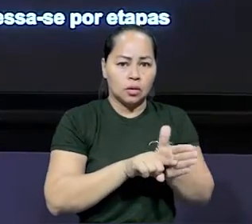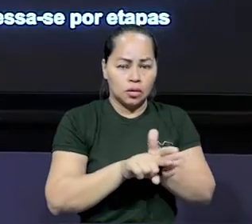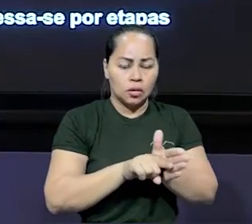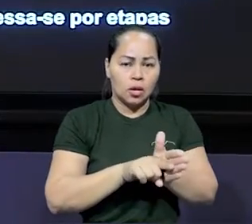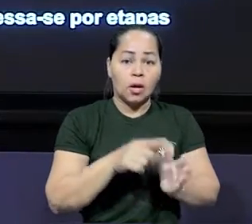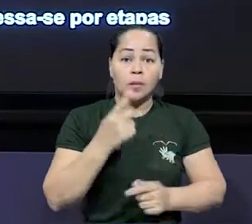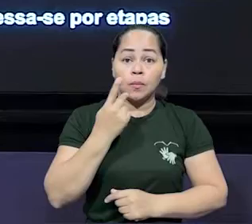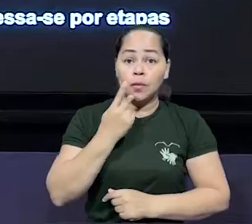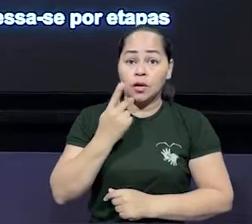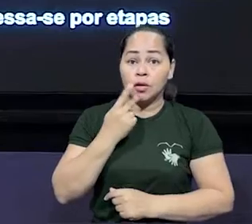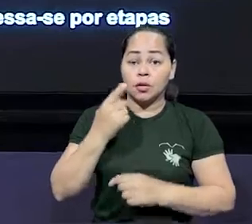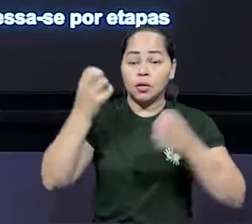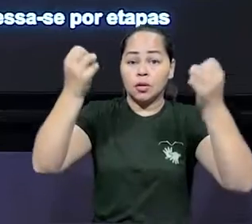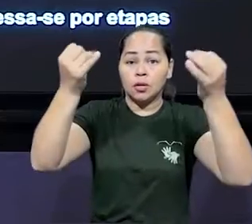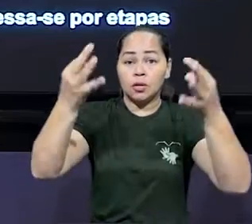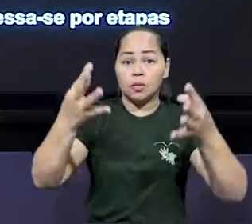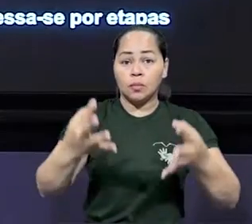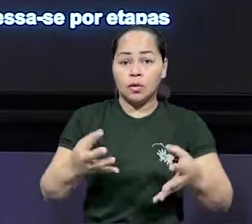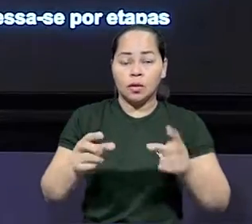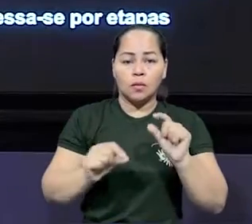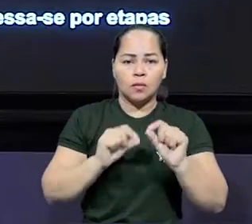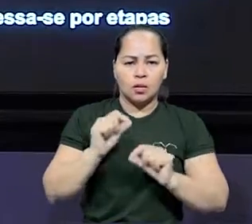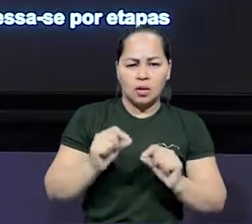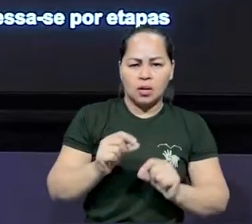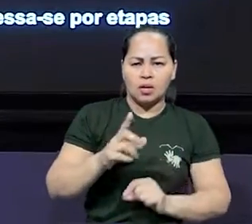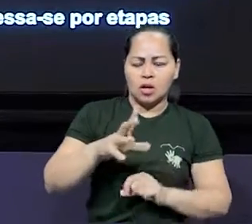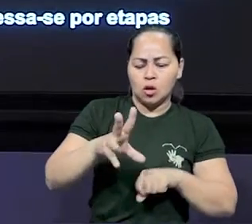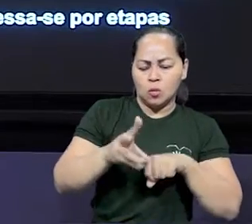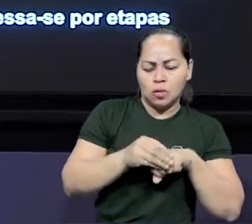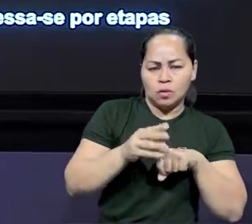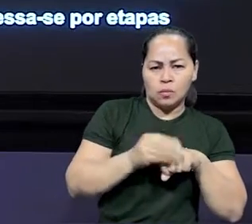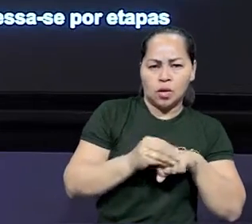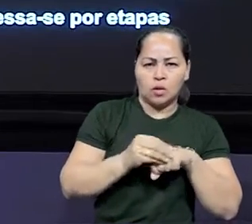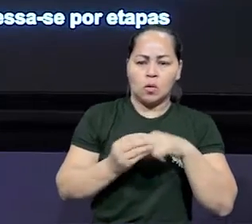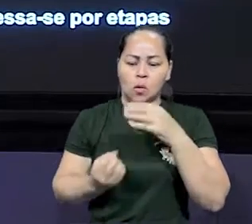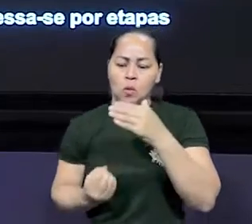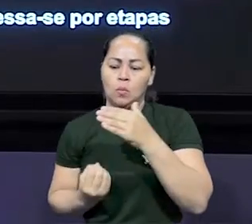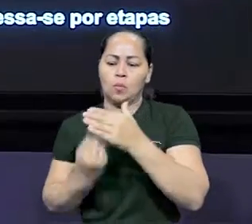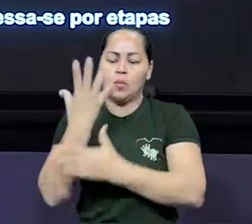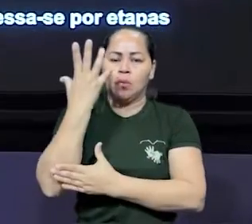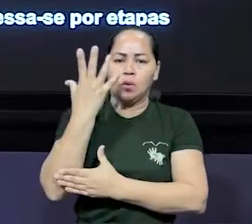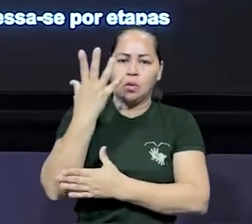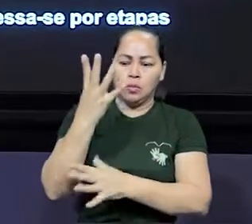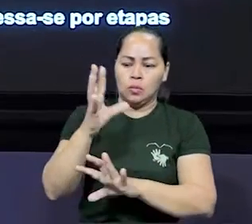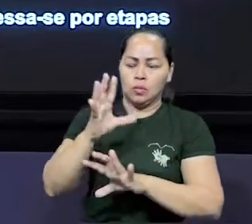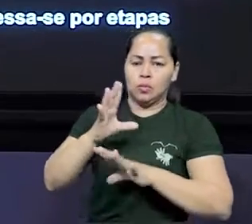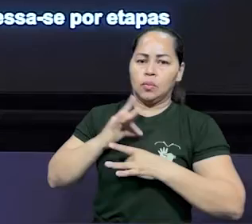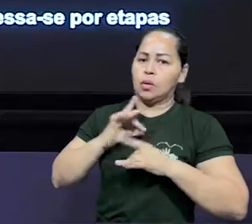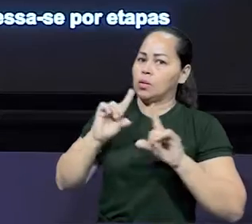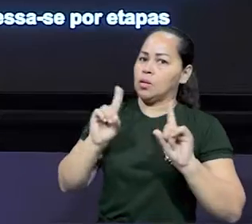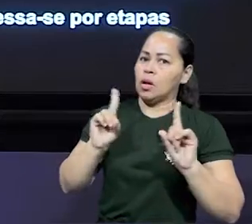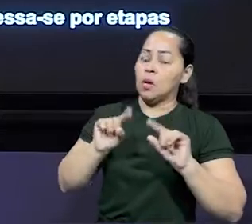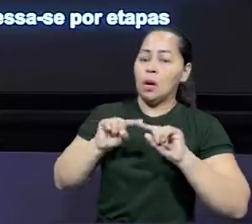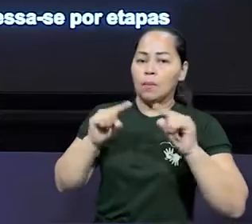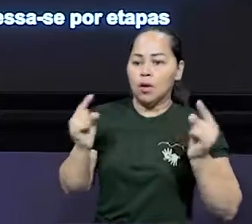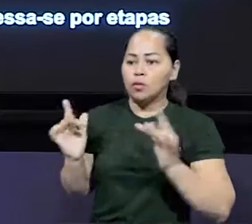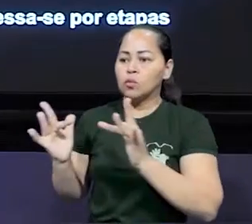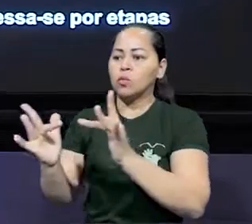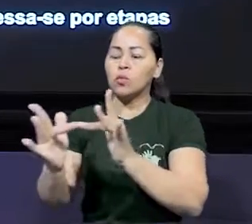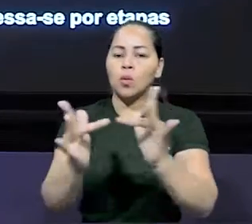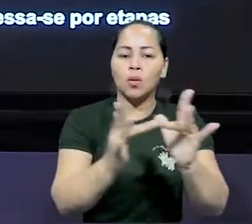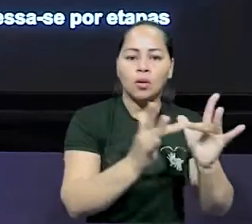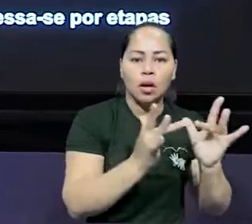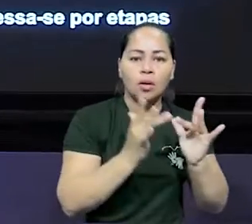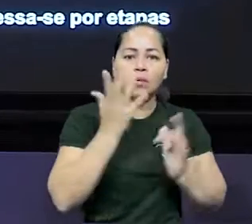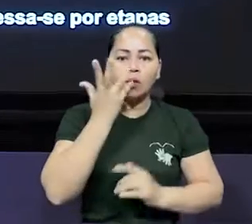afirma que não existe pensamento, conhecimento inato. É por meio do contato da criança,